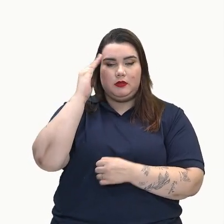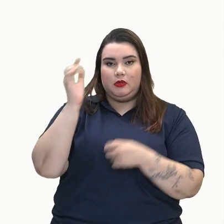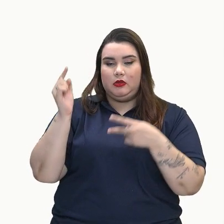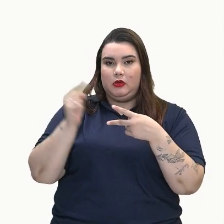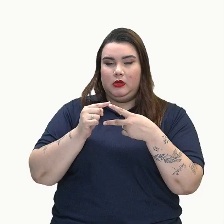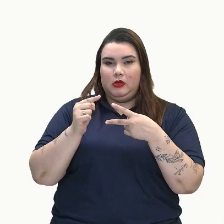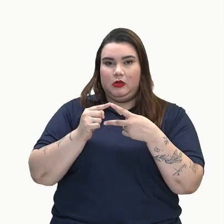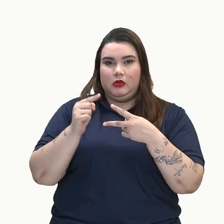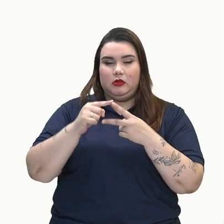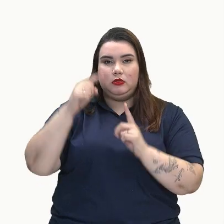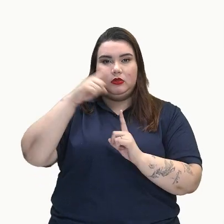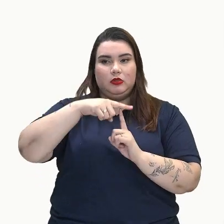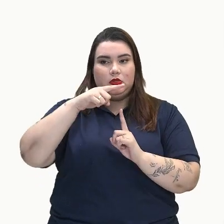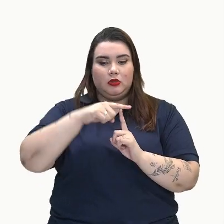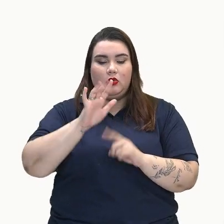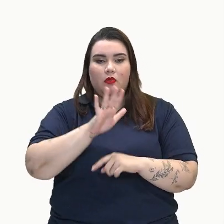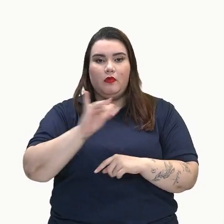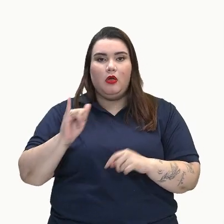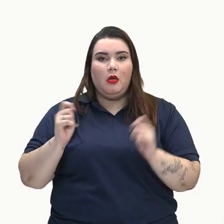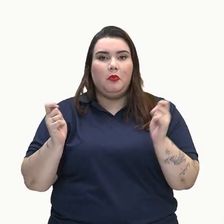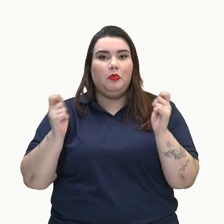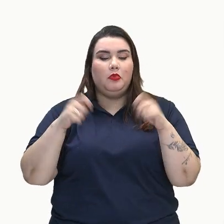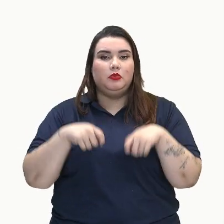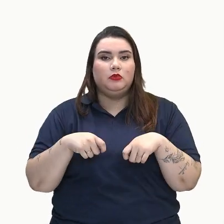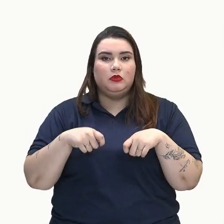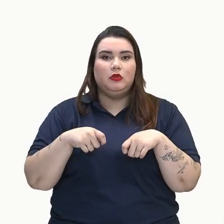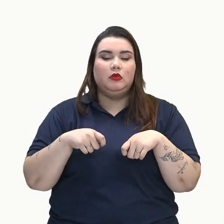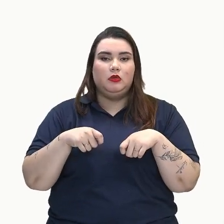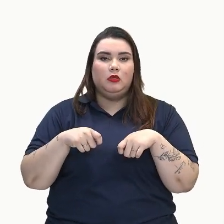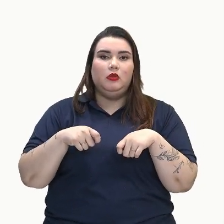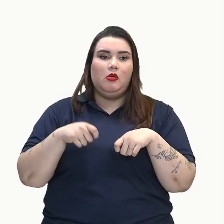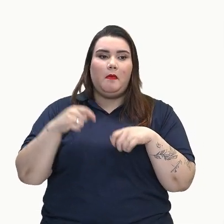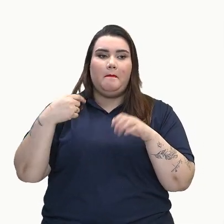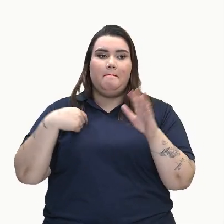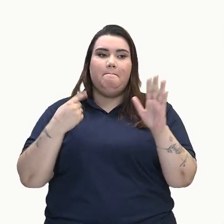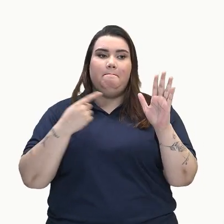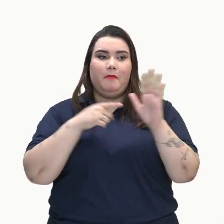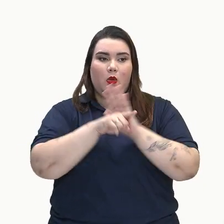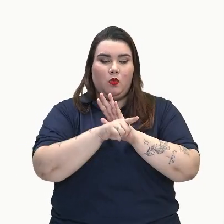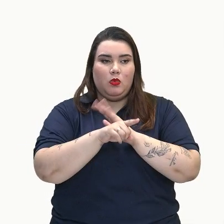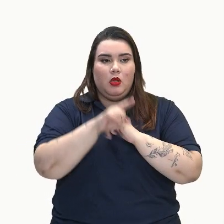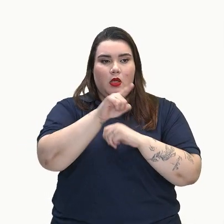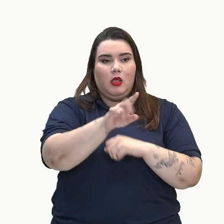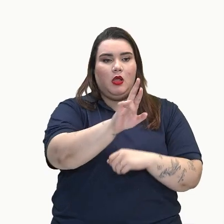abertas vão possibilitar que o entrevistado me dê